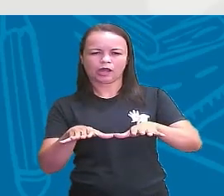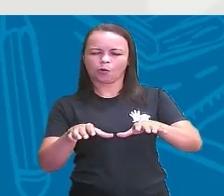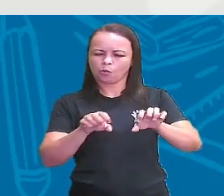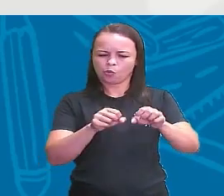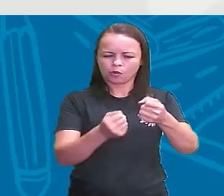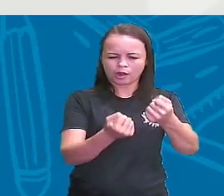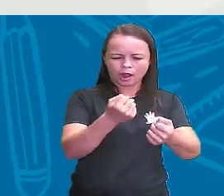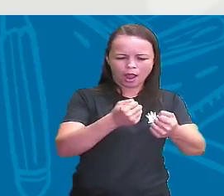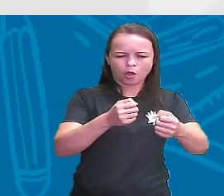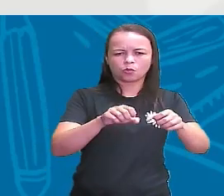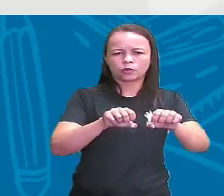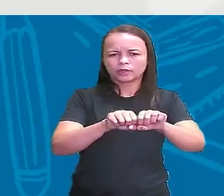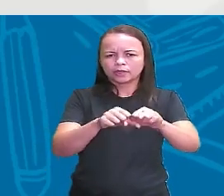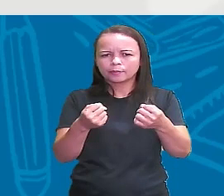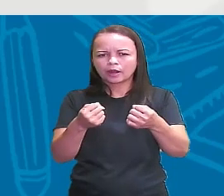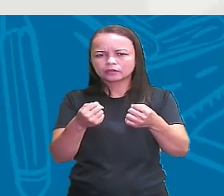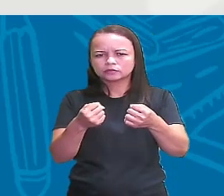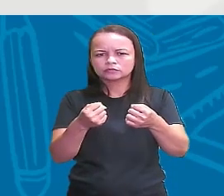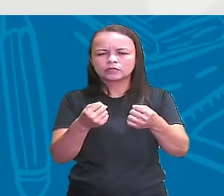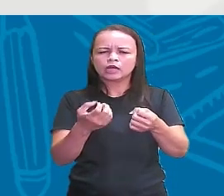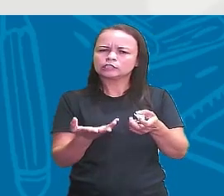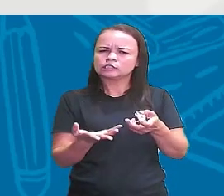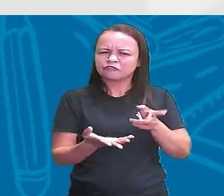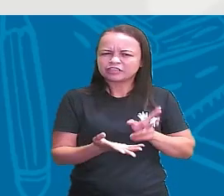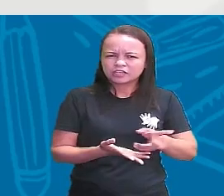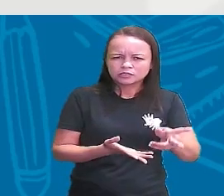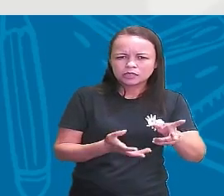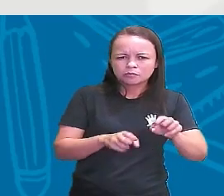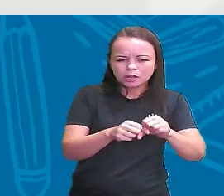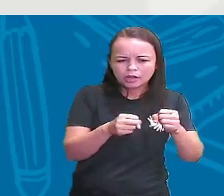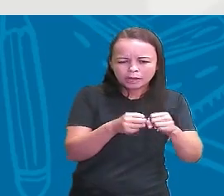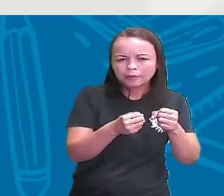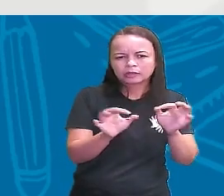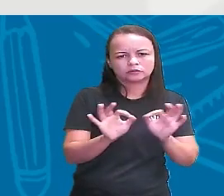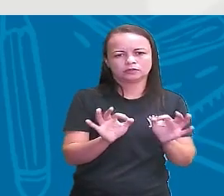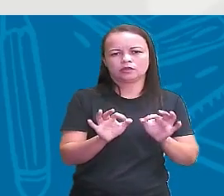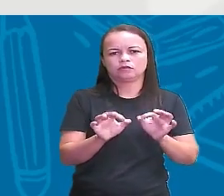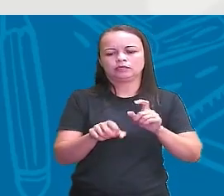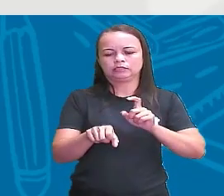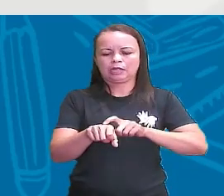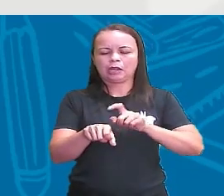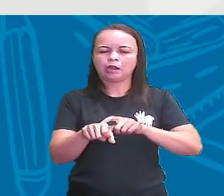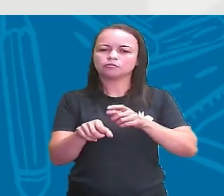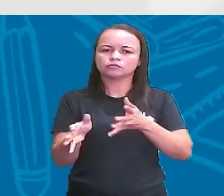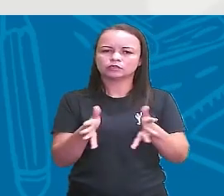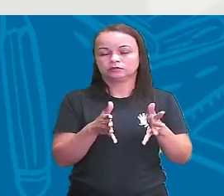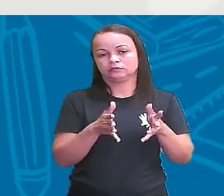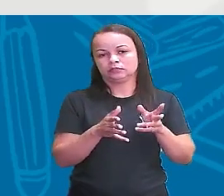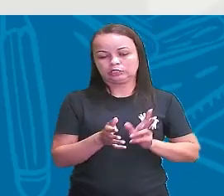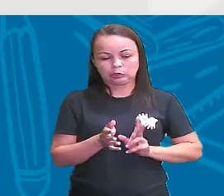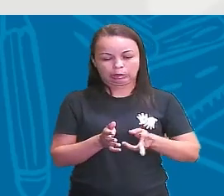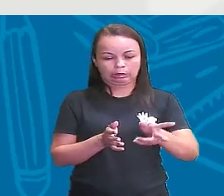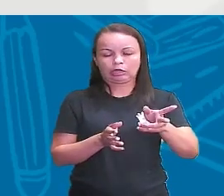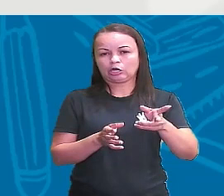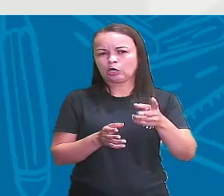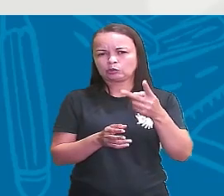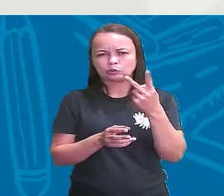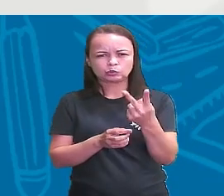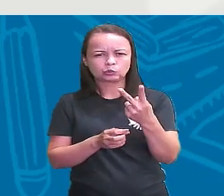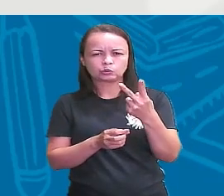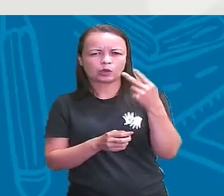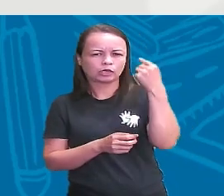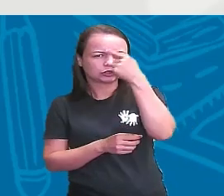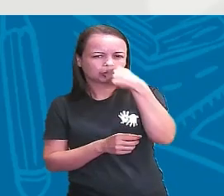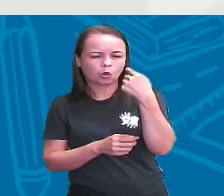é temporário. Pode demorar. Quando a gente diz assim que é temporário, não necessariamente vai durar 2 horas